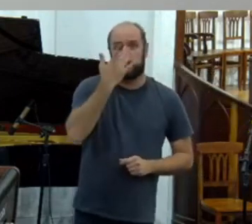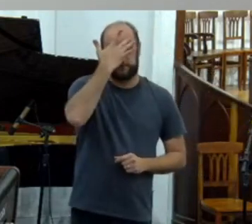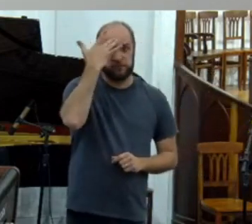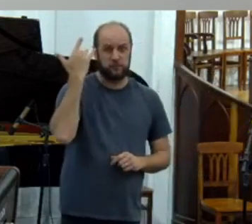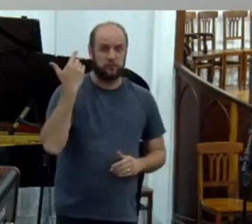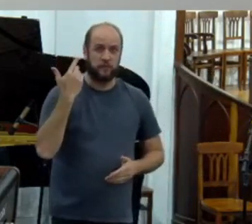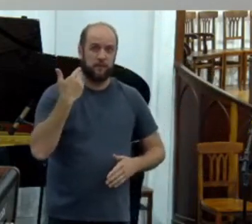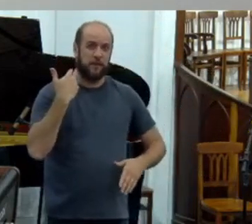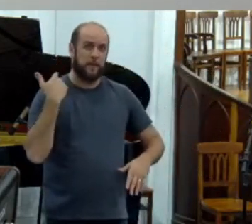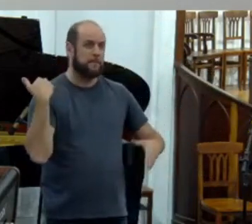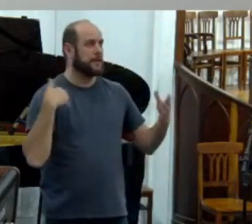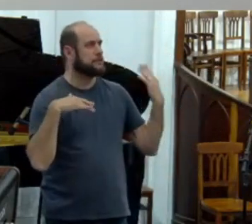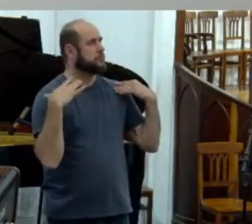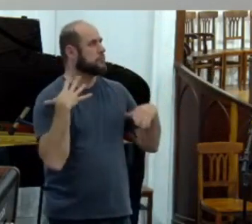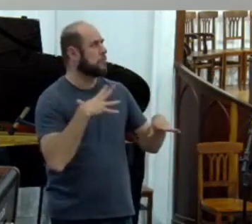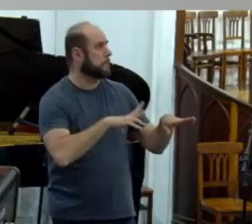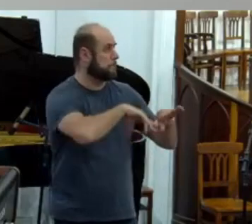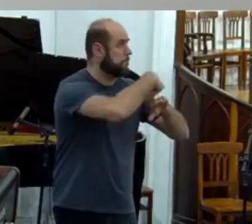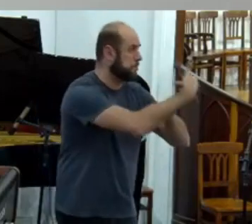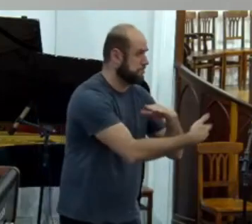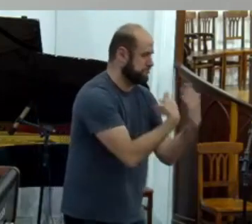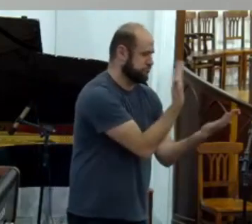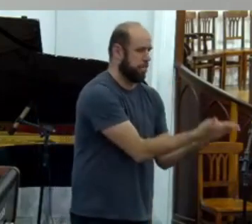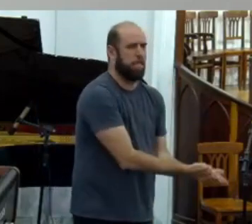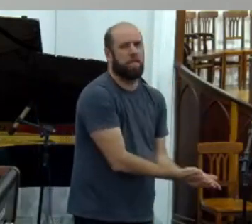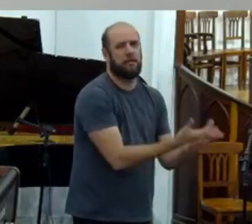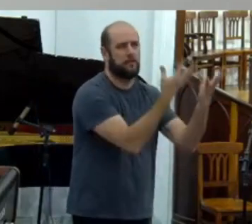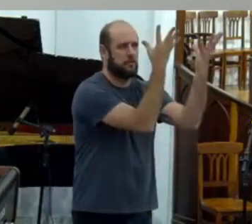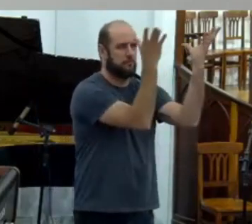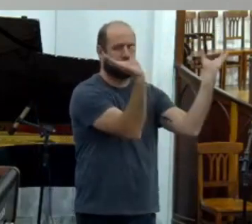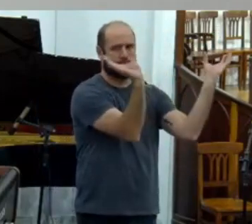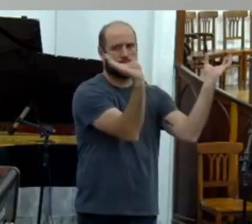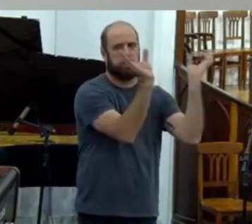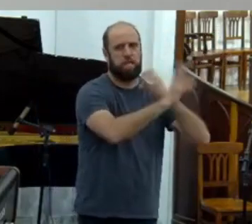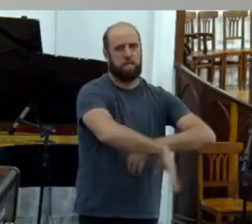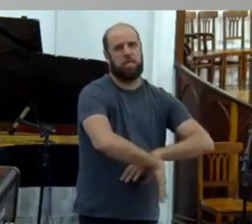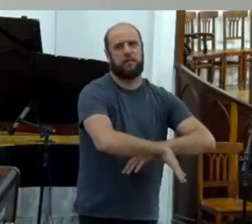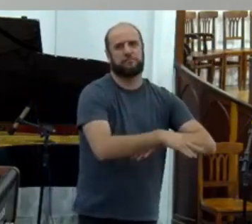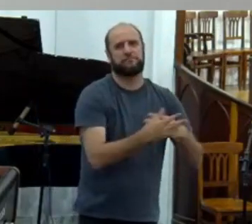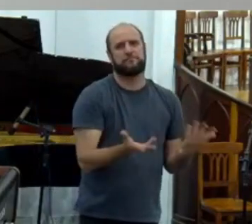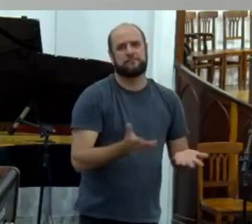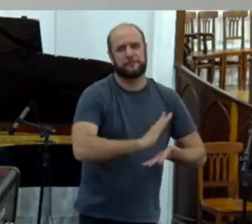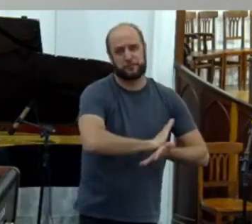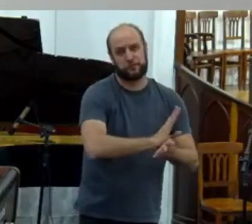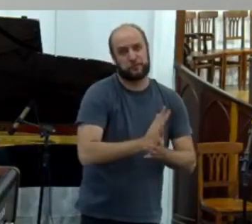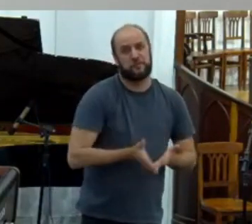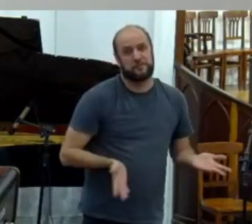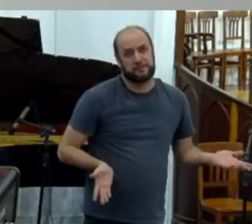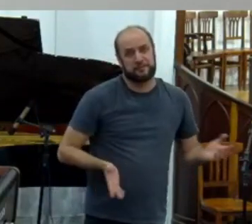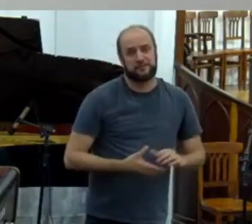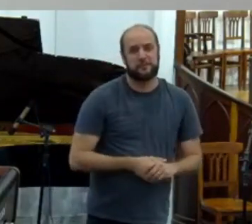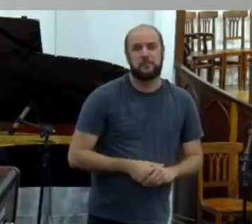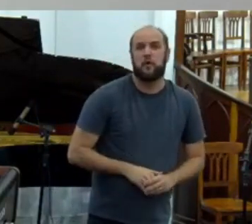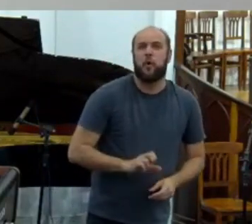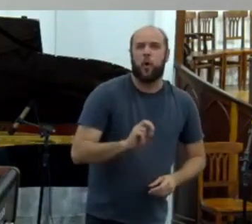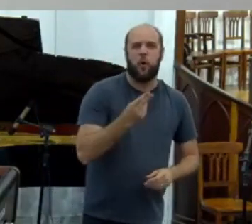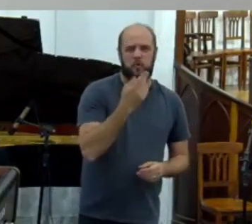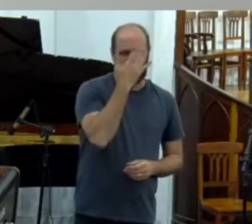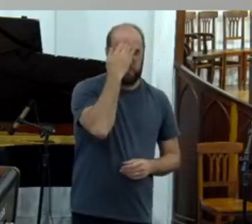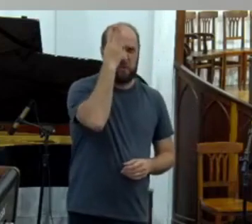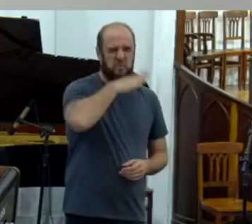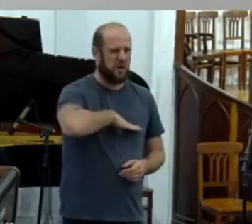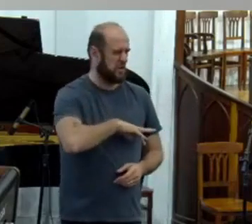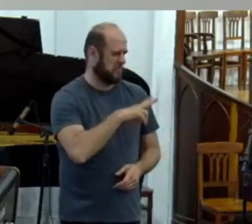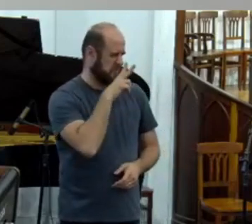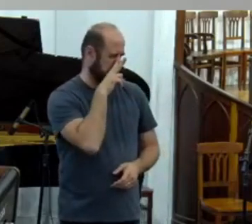praia desapercebida, vai lá e tropeça e destrói tudo aquilo que a gente fez com nossas mãos. Ou simplesmente uma pessoa má,